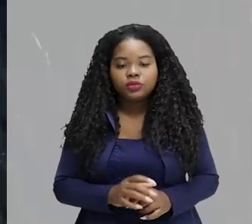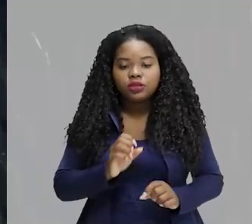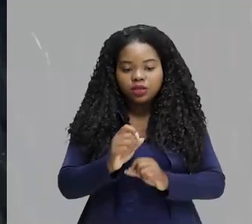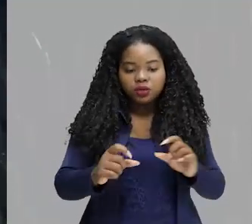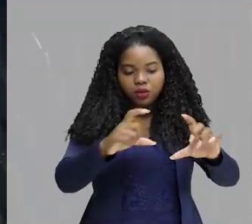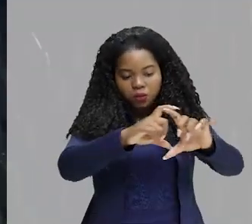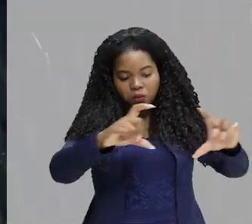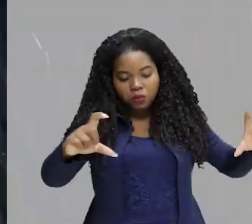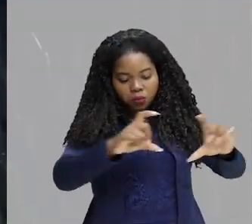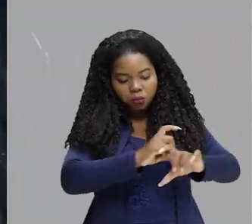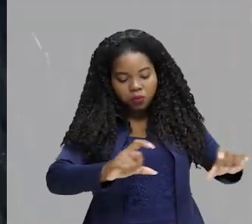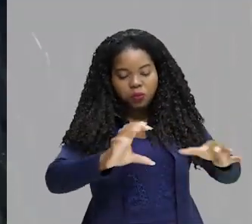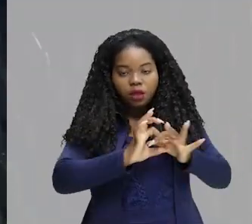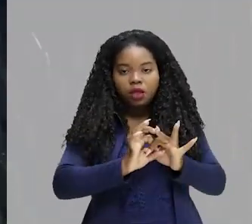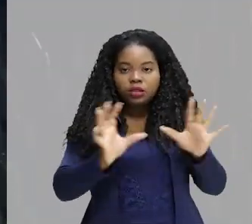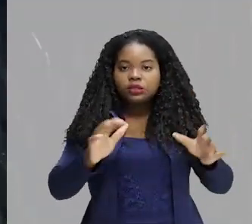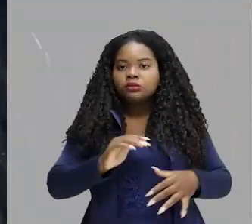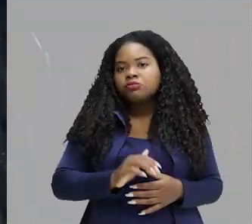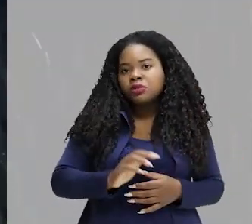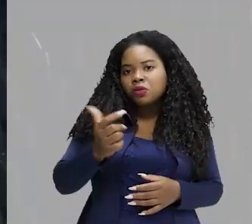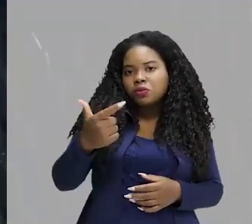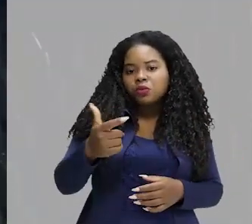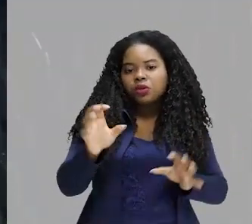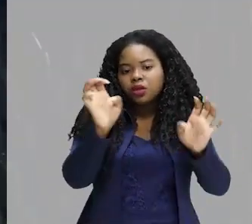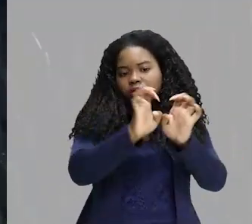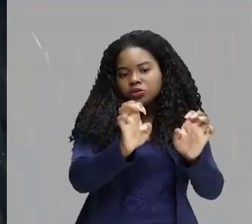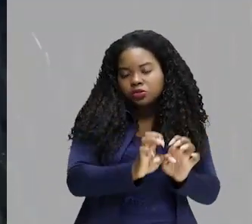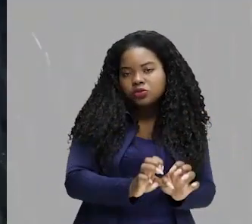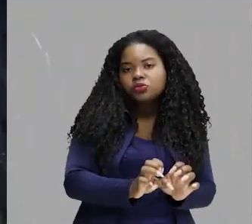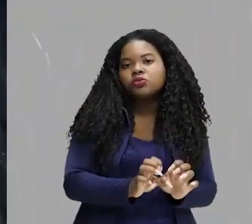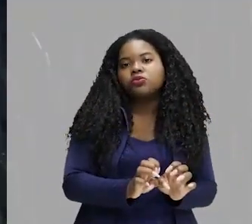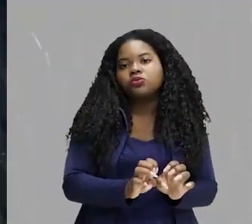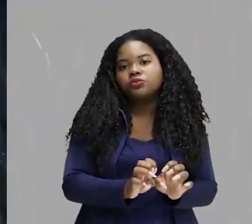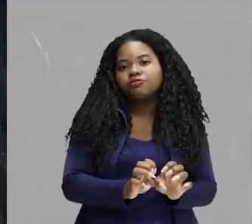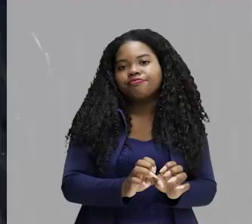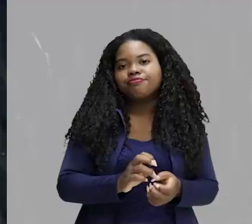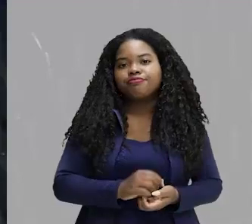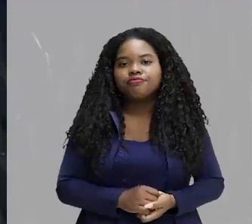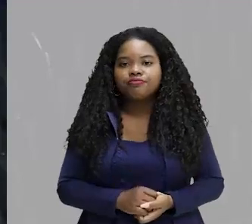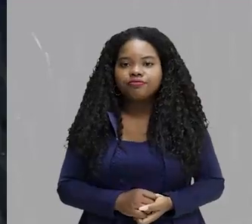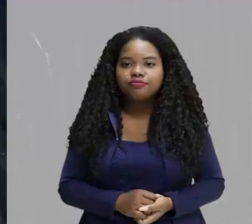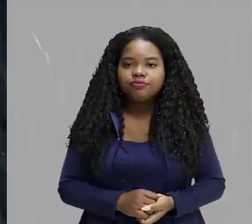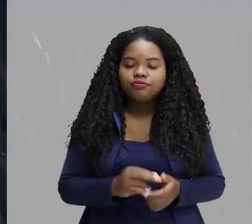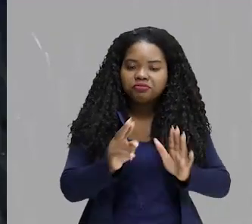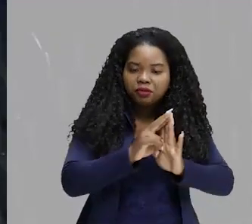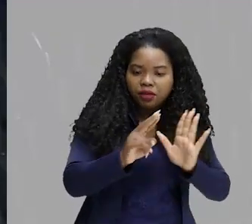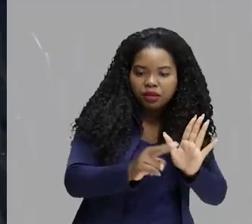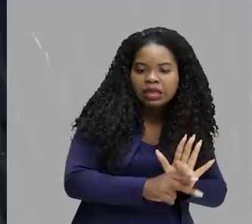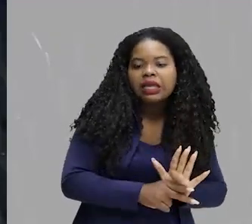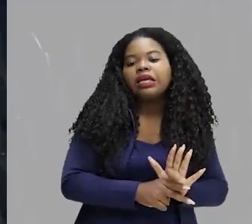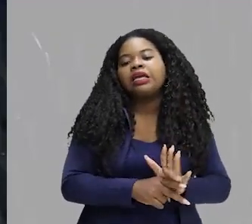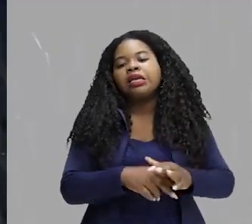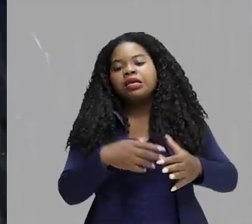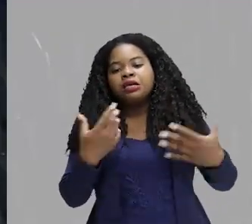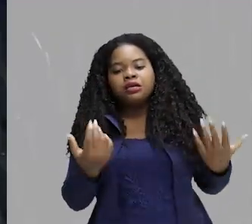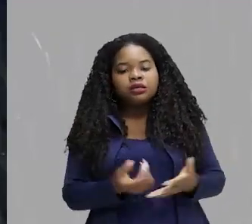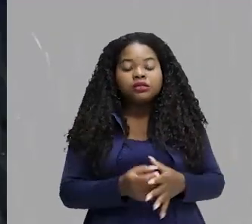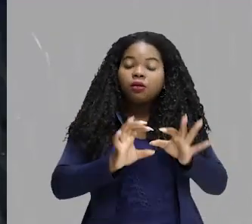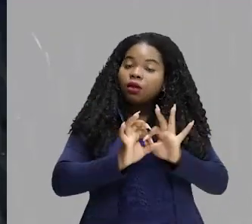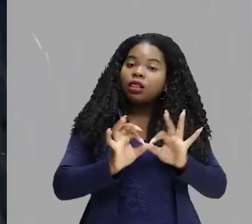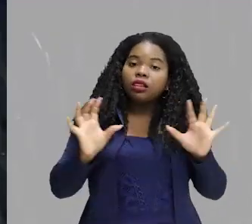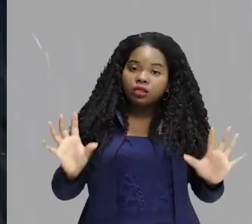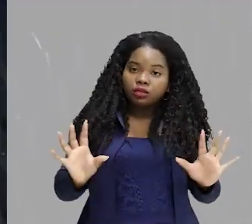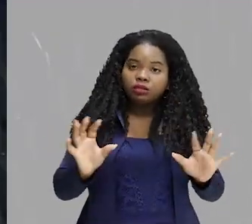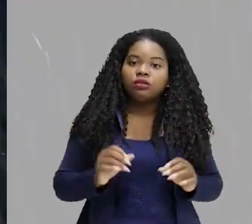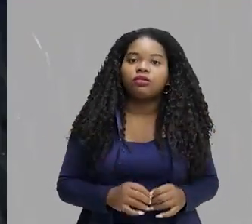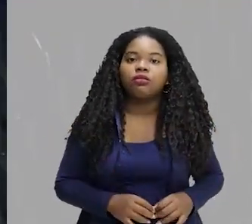livre. E aí não tem padrões de métrica, tá? Ou padrões métricos em termos de marcação de tonicidade em cada